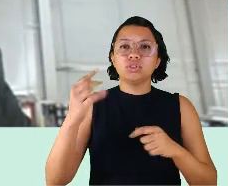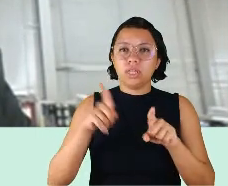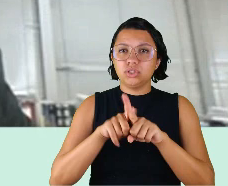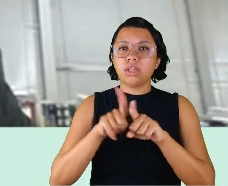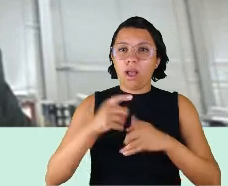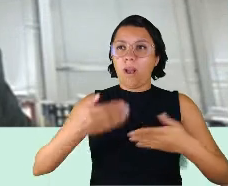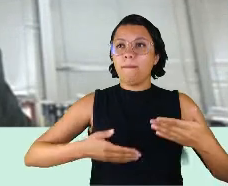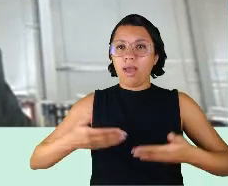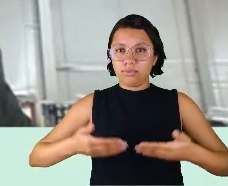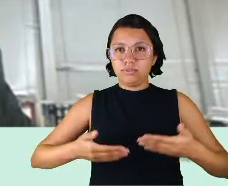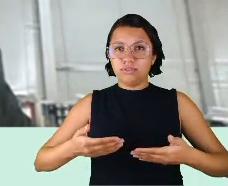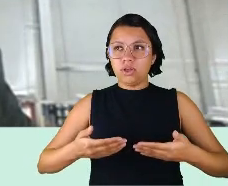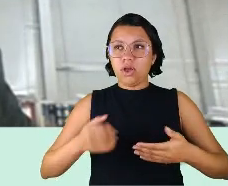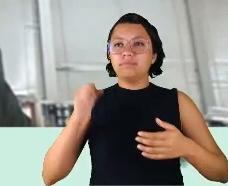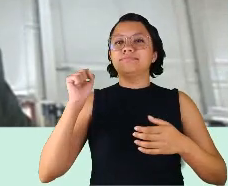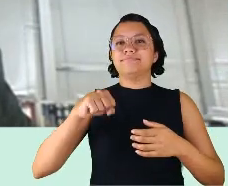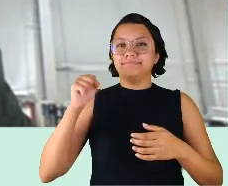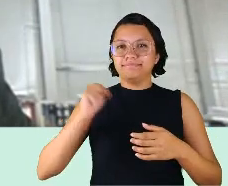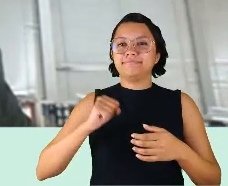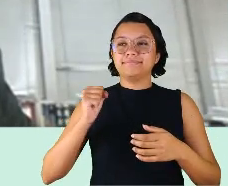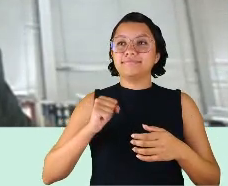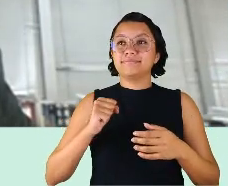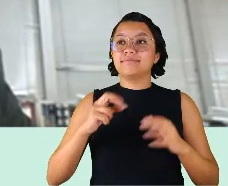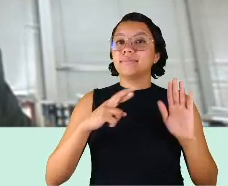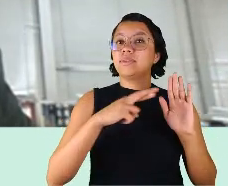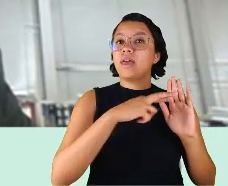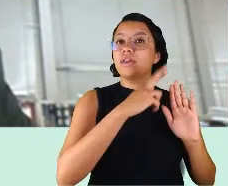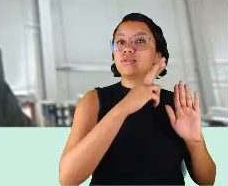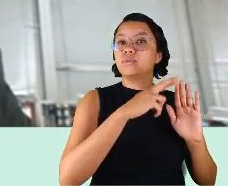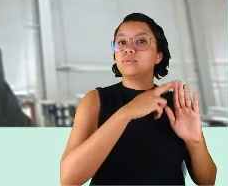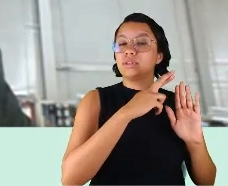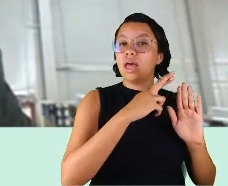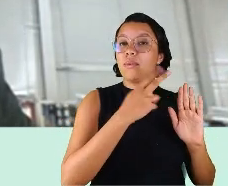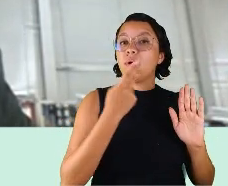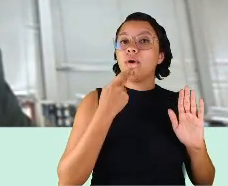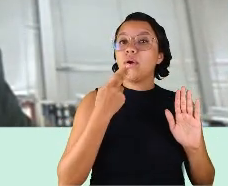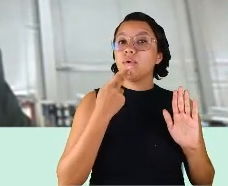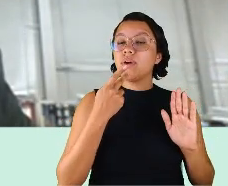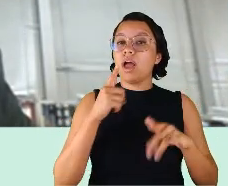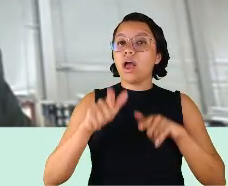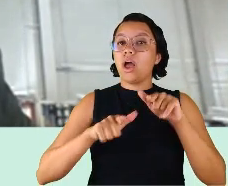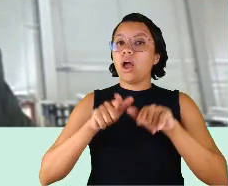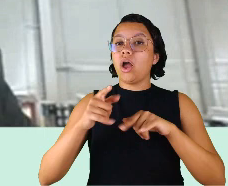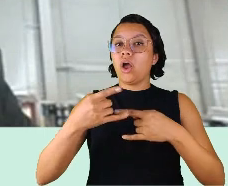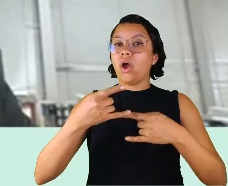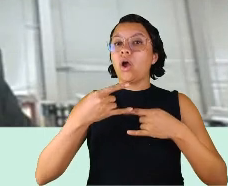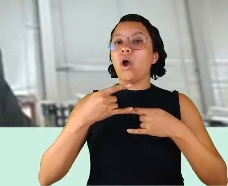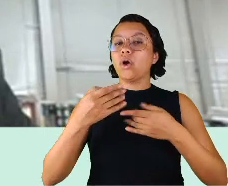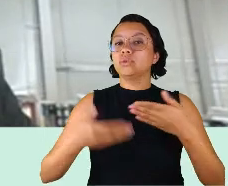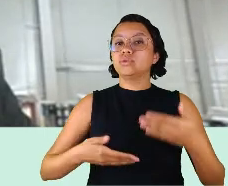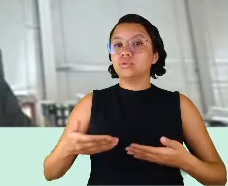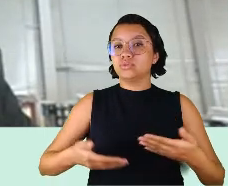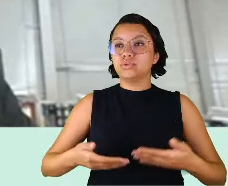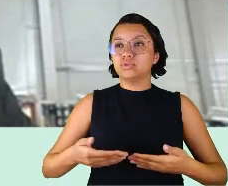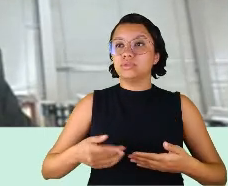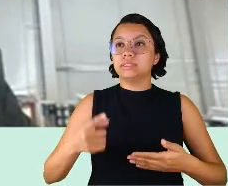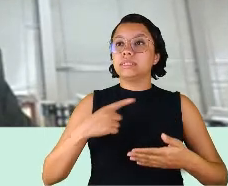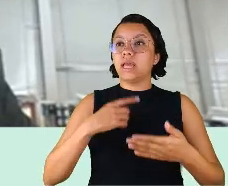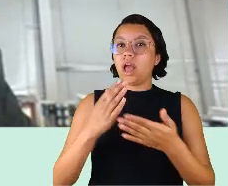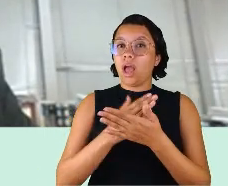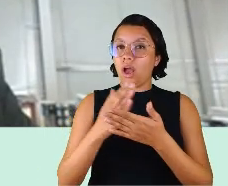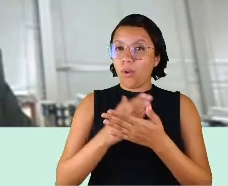servidores. Isso. Na resolução que trata do teletrabalho dos servidores, tem